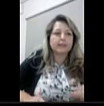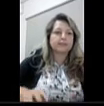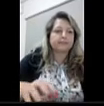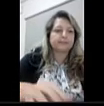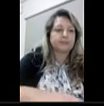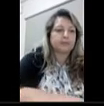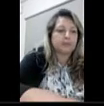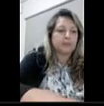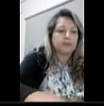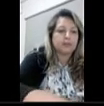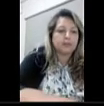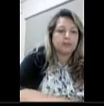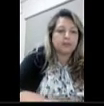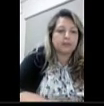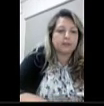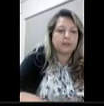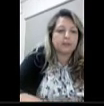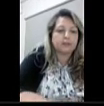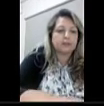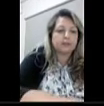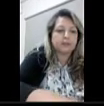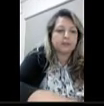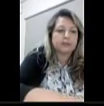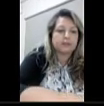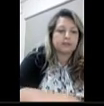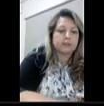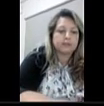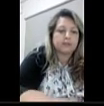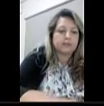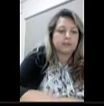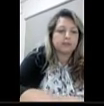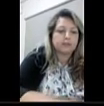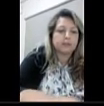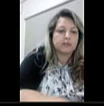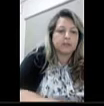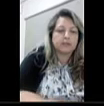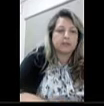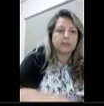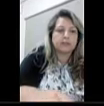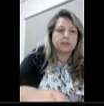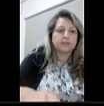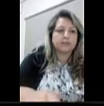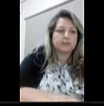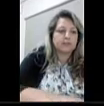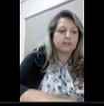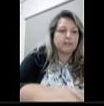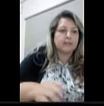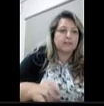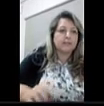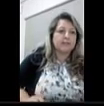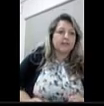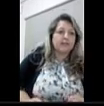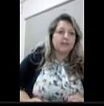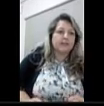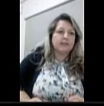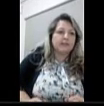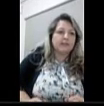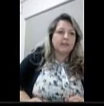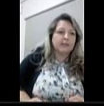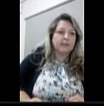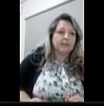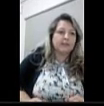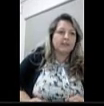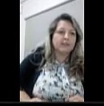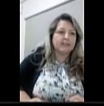eu mesmo não quero parar de brincar para fazer a tarefa. Então, a gente fazer a atividade depois do lazer é muito complicado porque ou ela